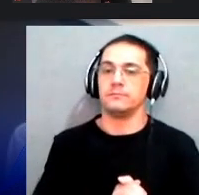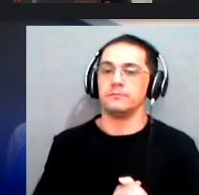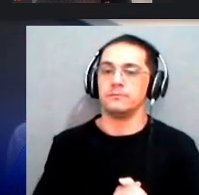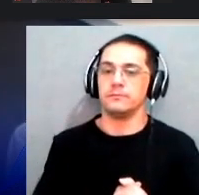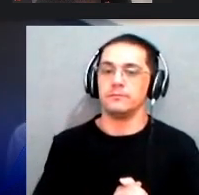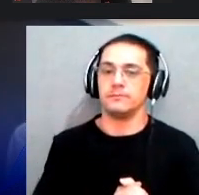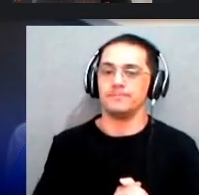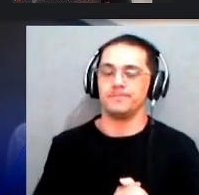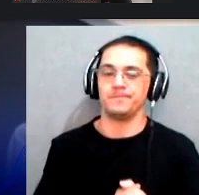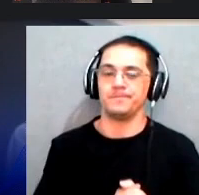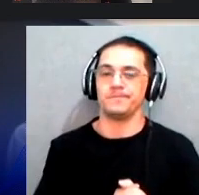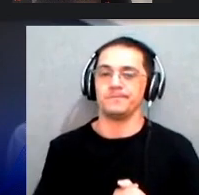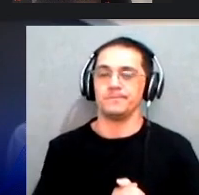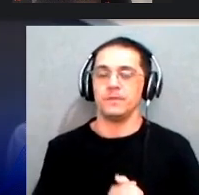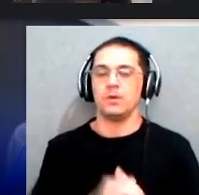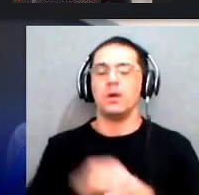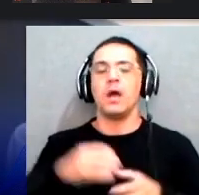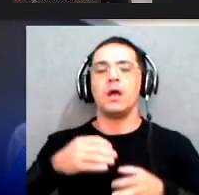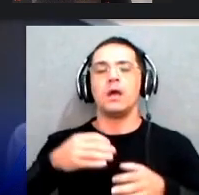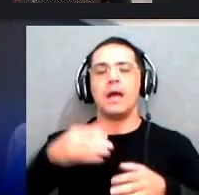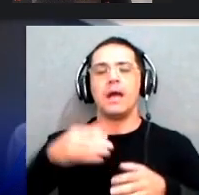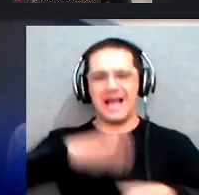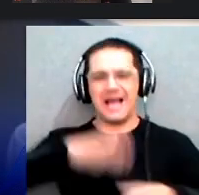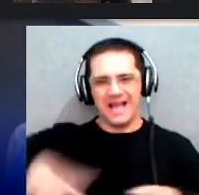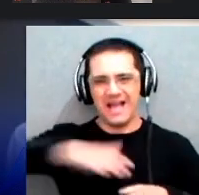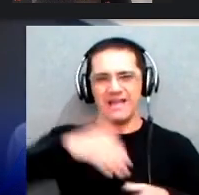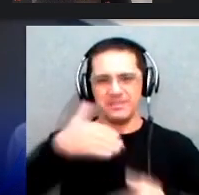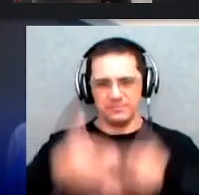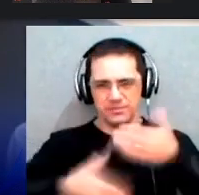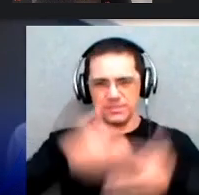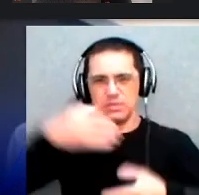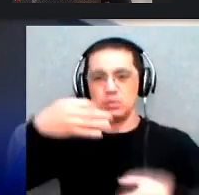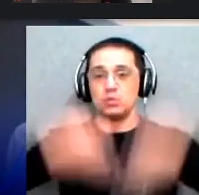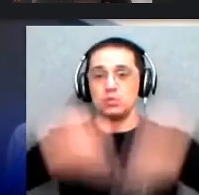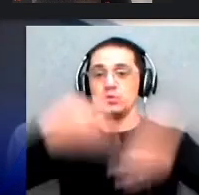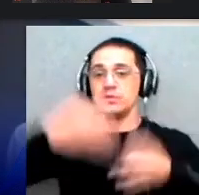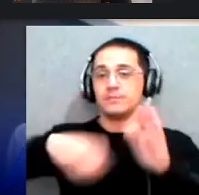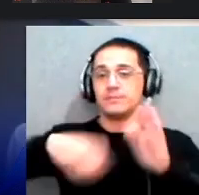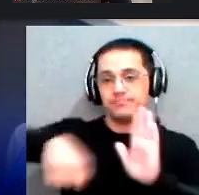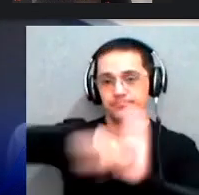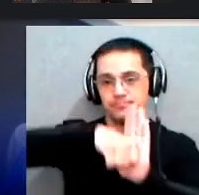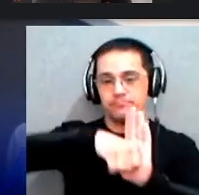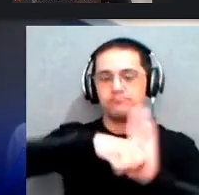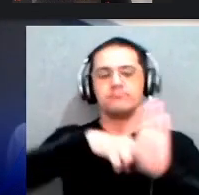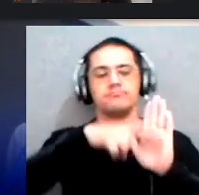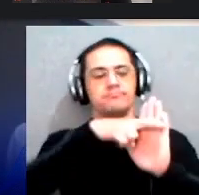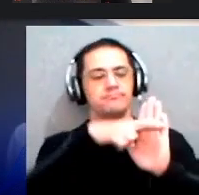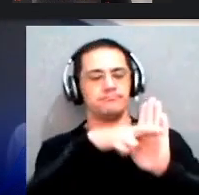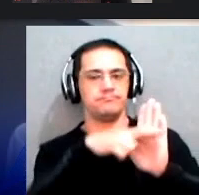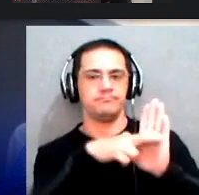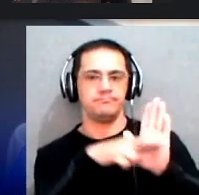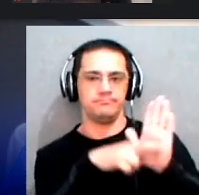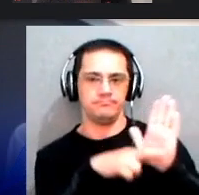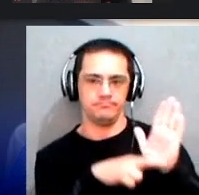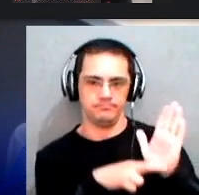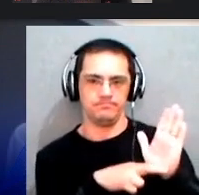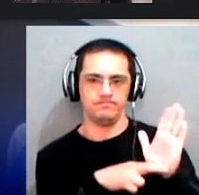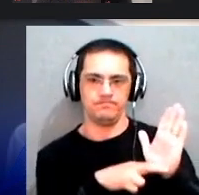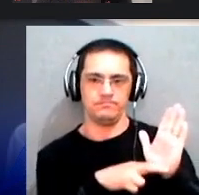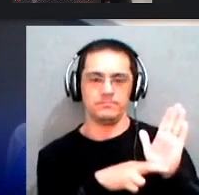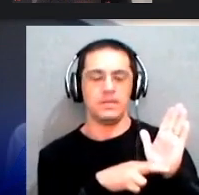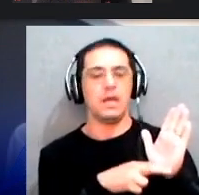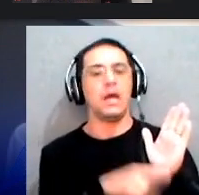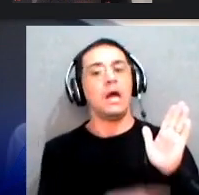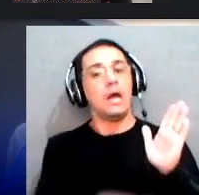A justiça criminal, o processo penal, ele tem princípios, e esses princípios eles foram a duras penas